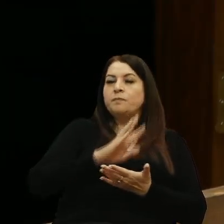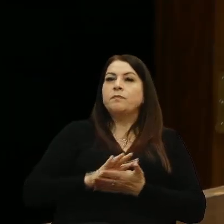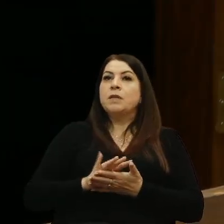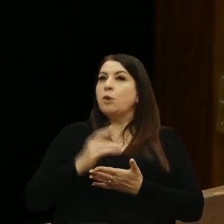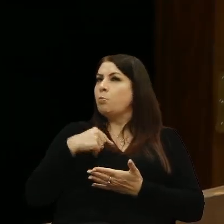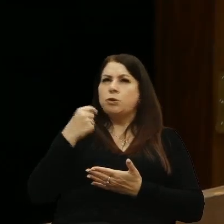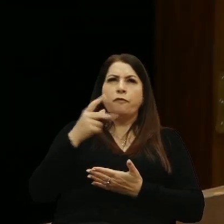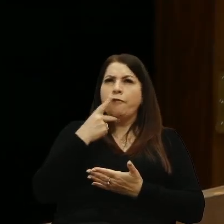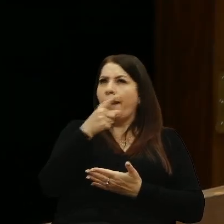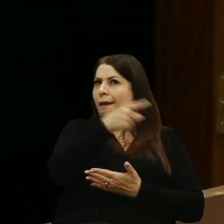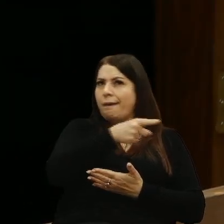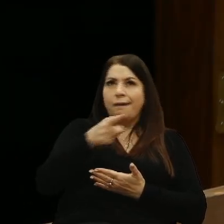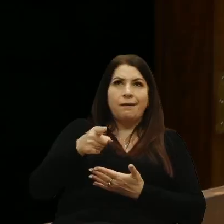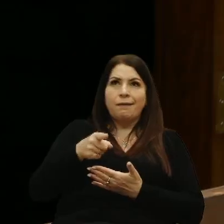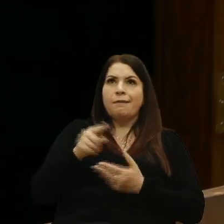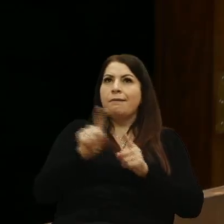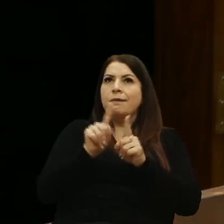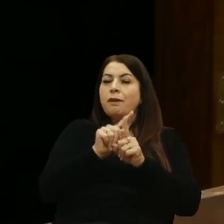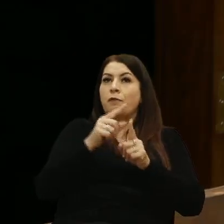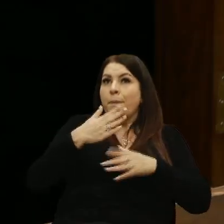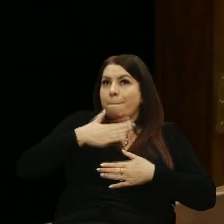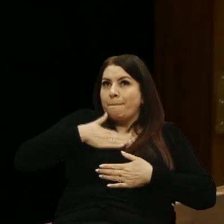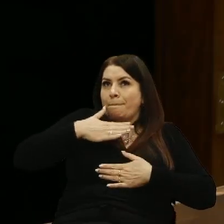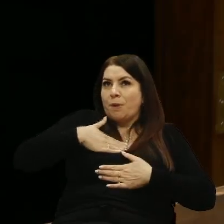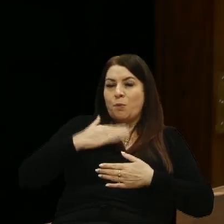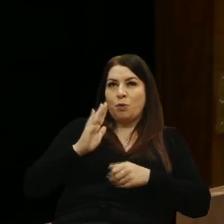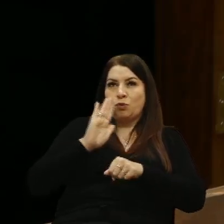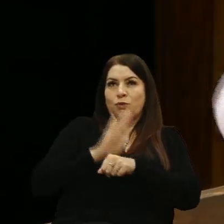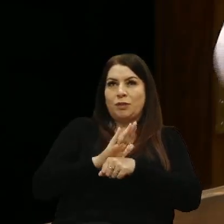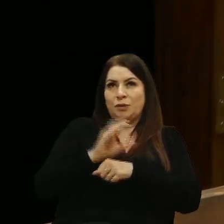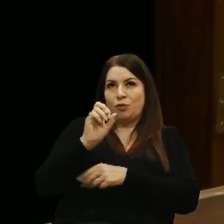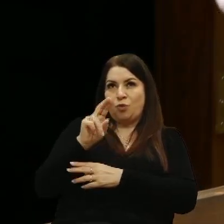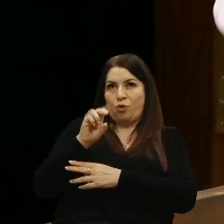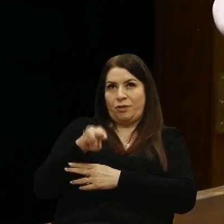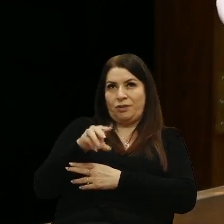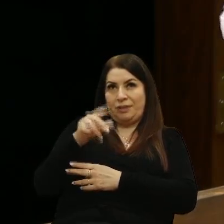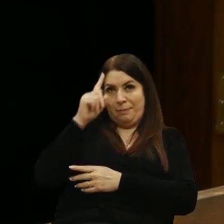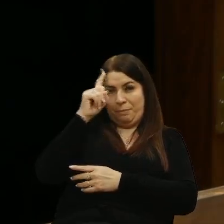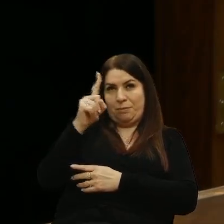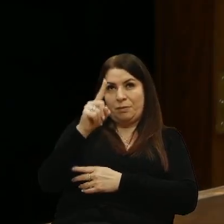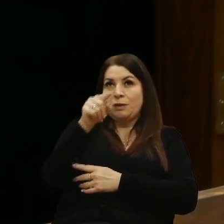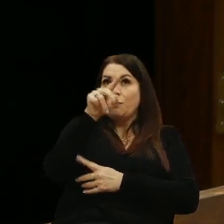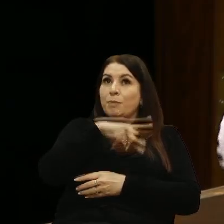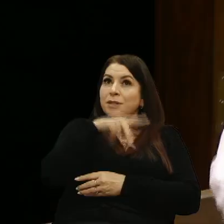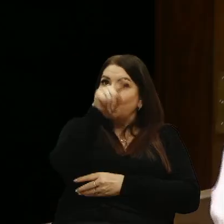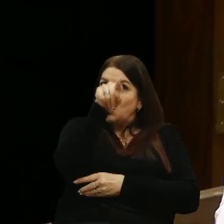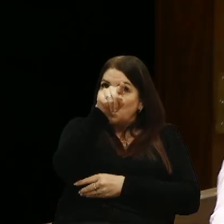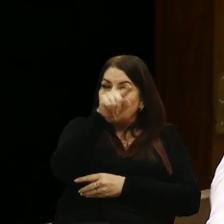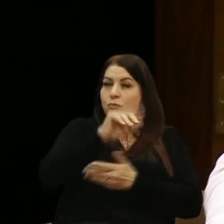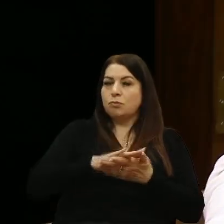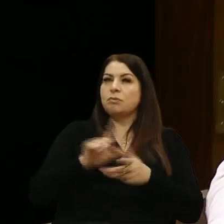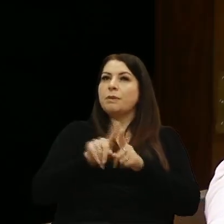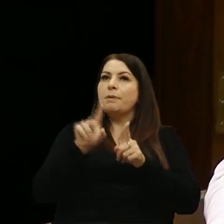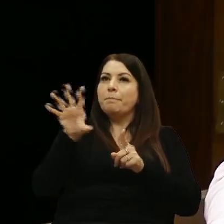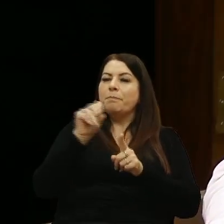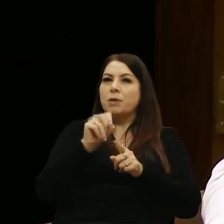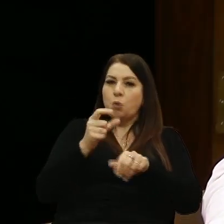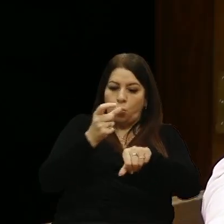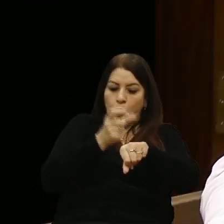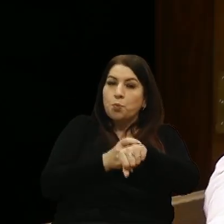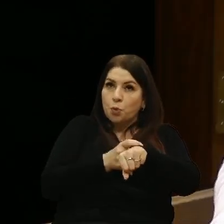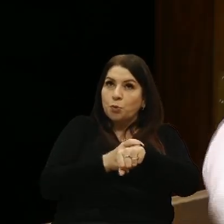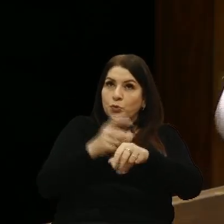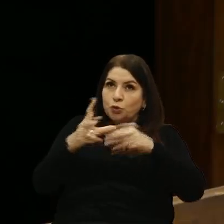Eu não preciso lhe falar que não foi o meu ajudante de ordens, foi o do presidente do senhor, que pegou um relógio